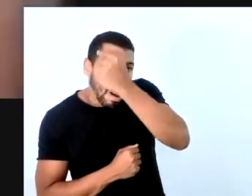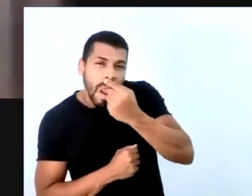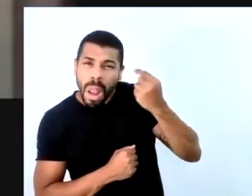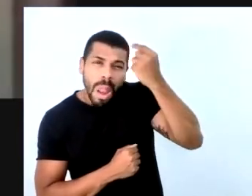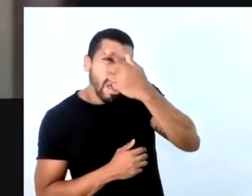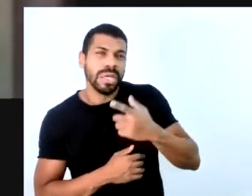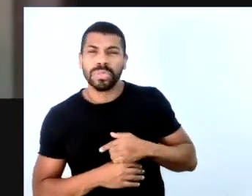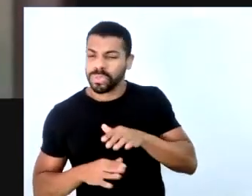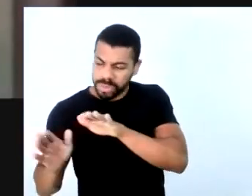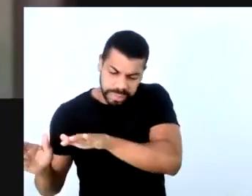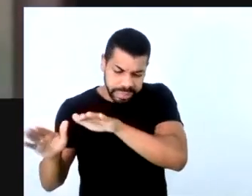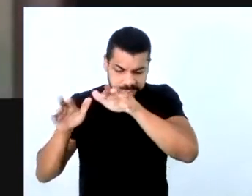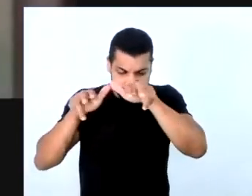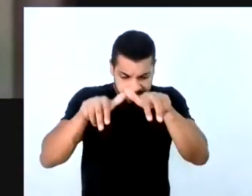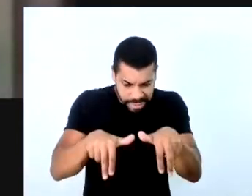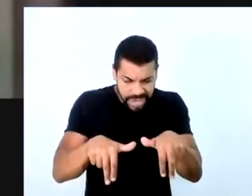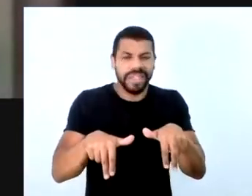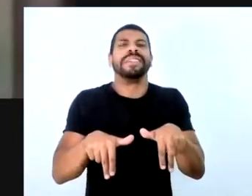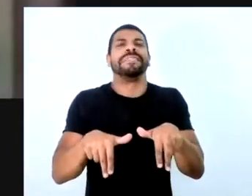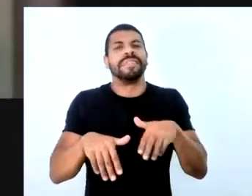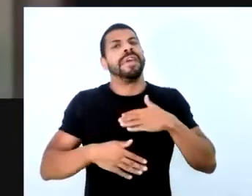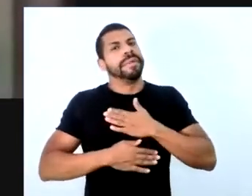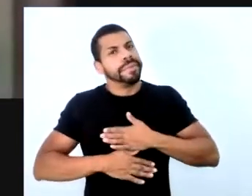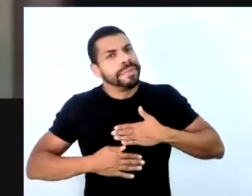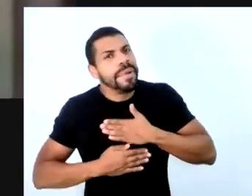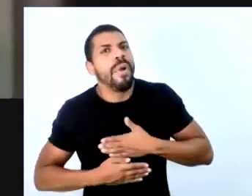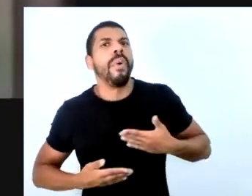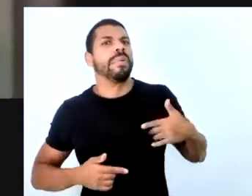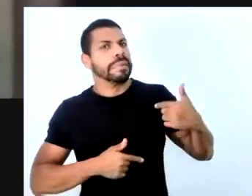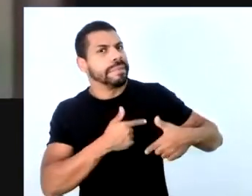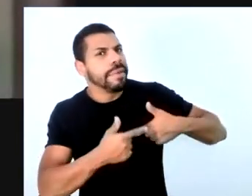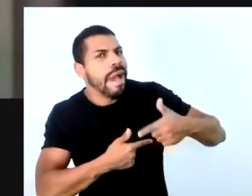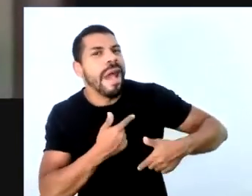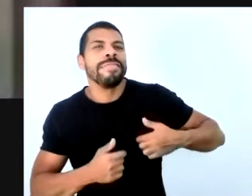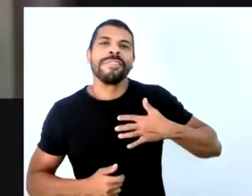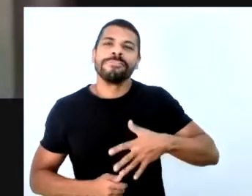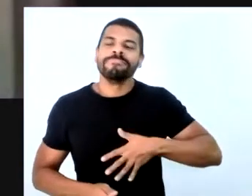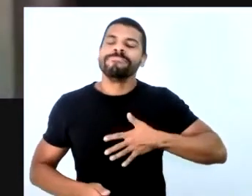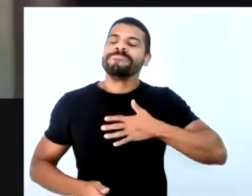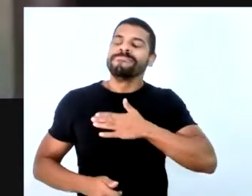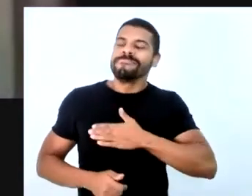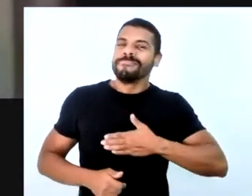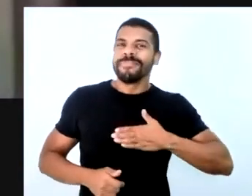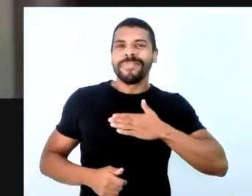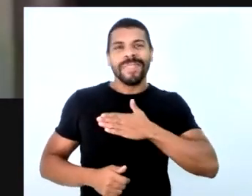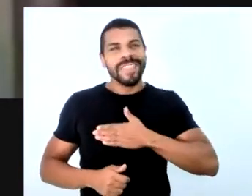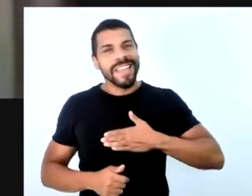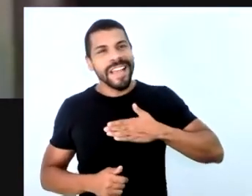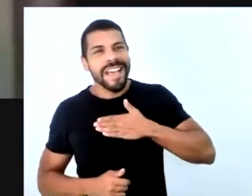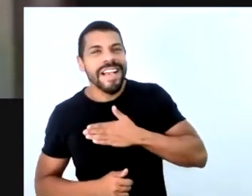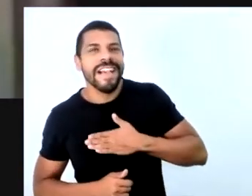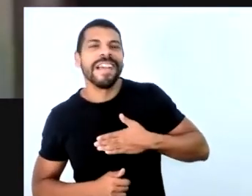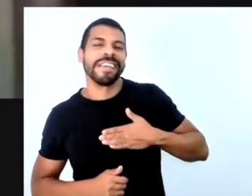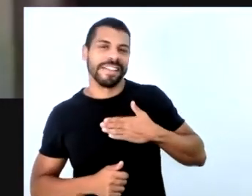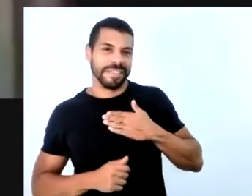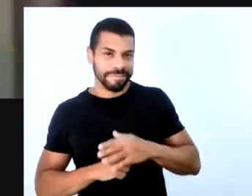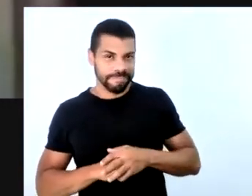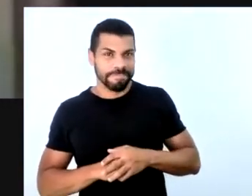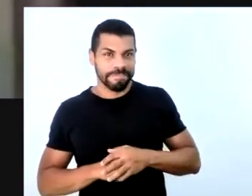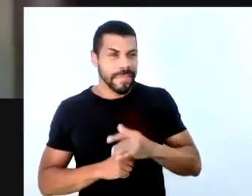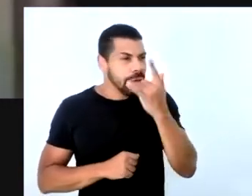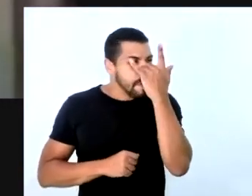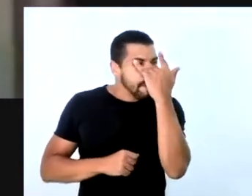são 8 horas por dia sentado do lado de uma pessoa, então você tem que estar gostando de estar ali, sabe? Tem que estar tendo